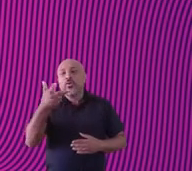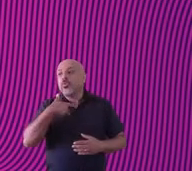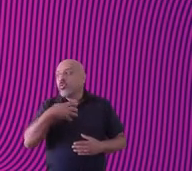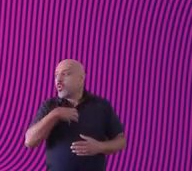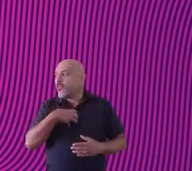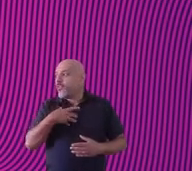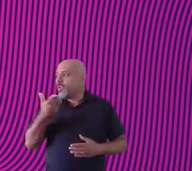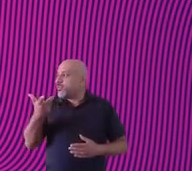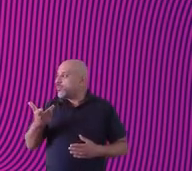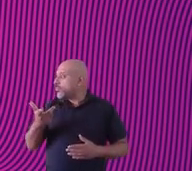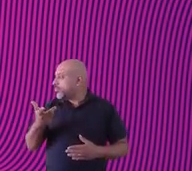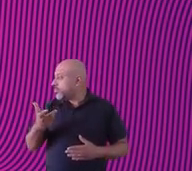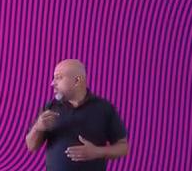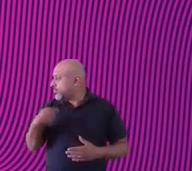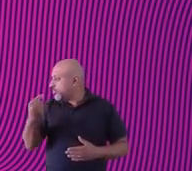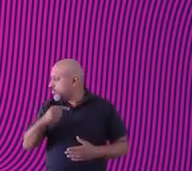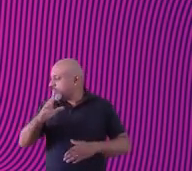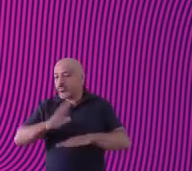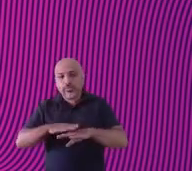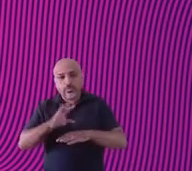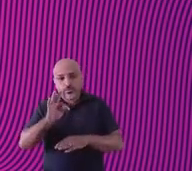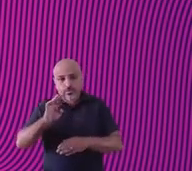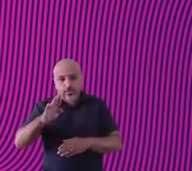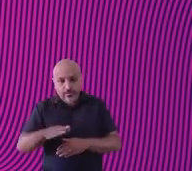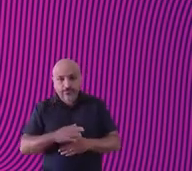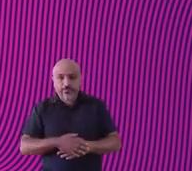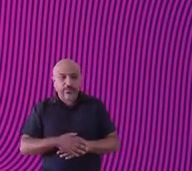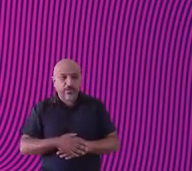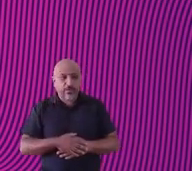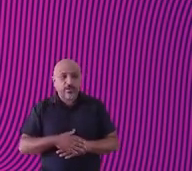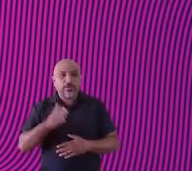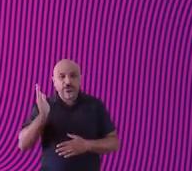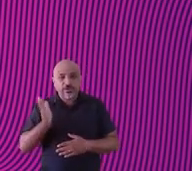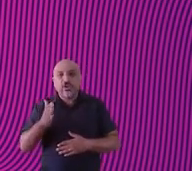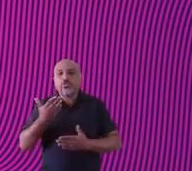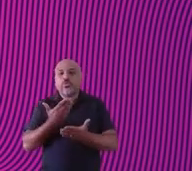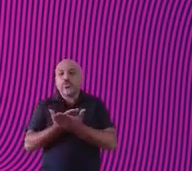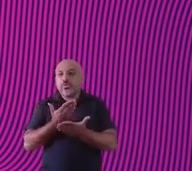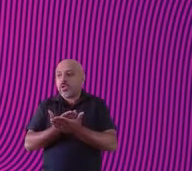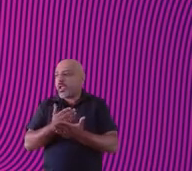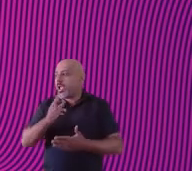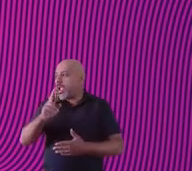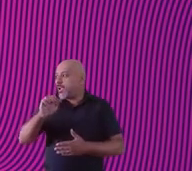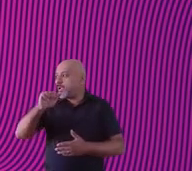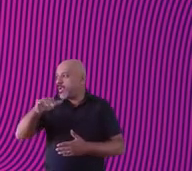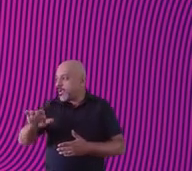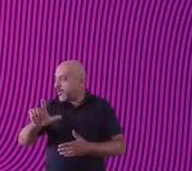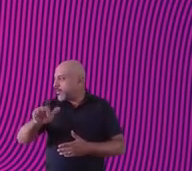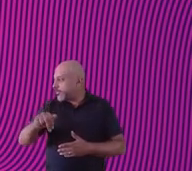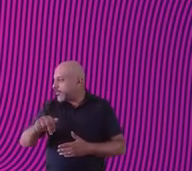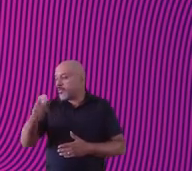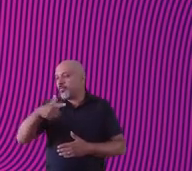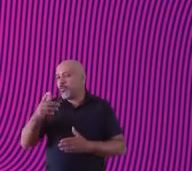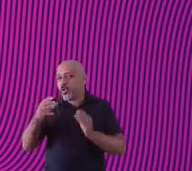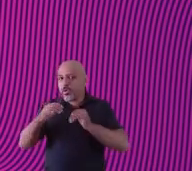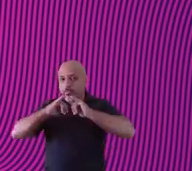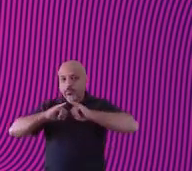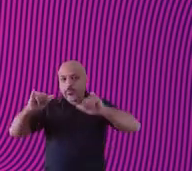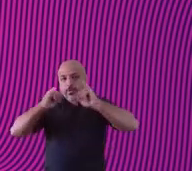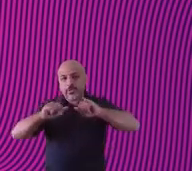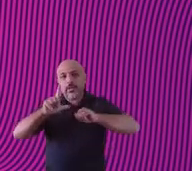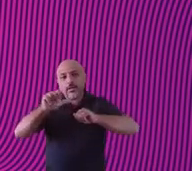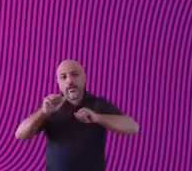o efei é do do trânsito já no estudo do MN do grupo europeu rolou bom foi publicado agora na